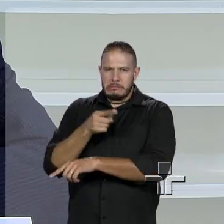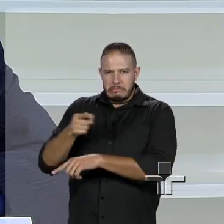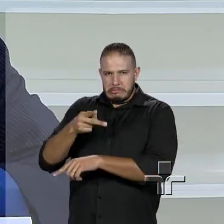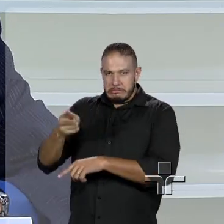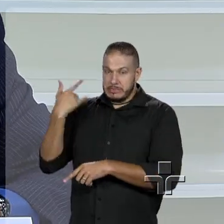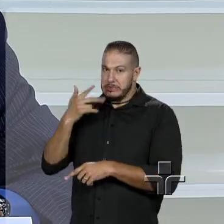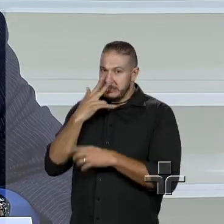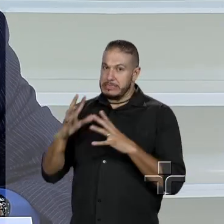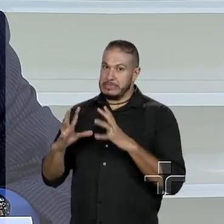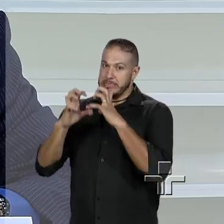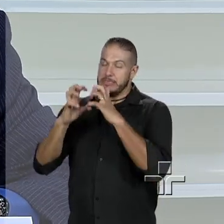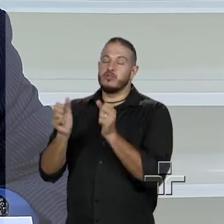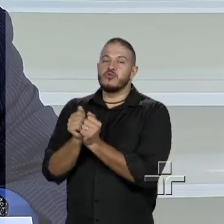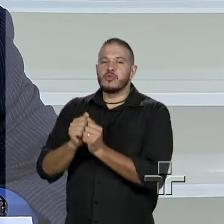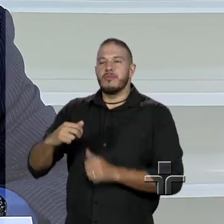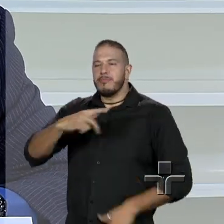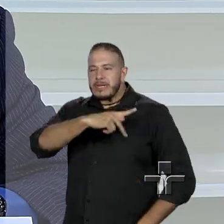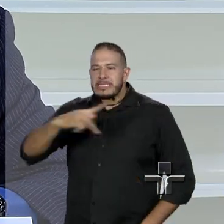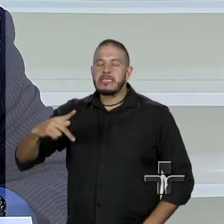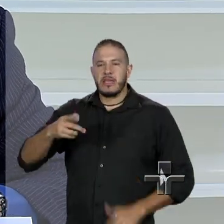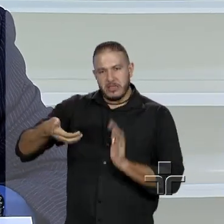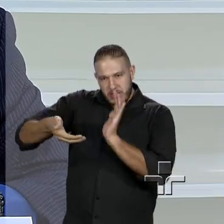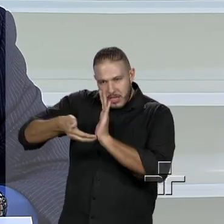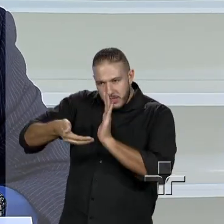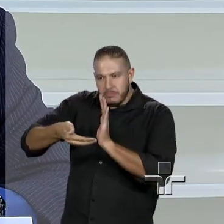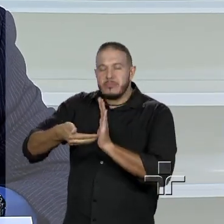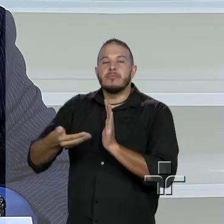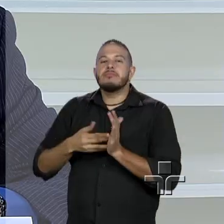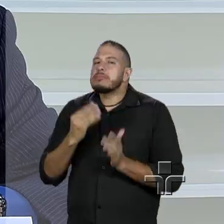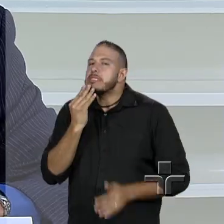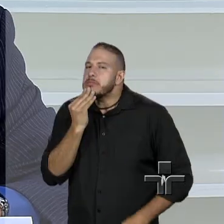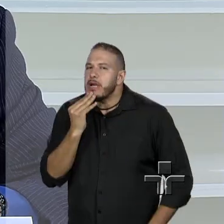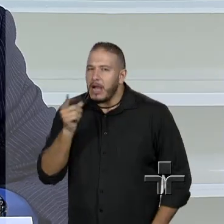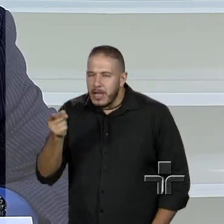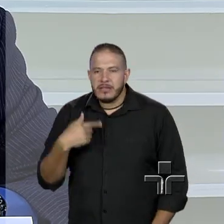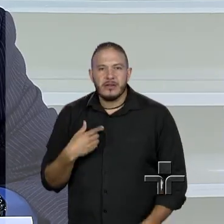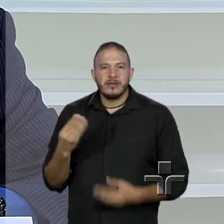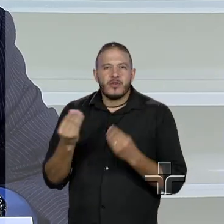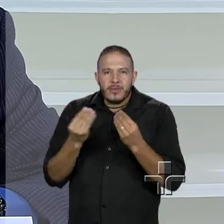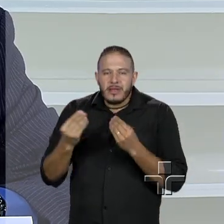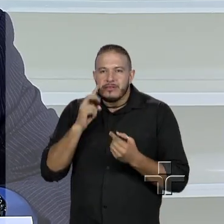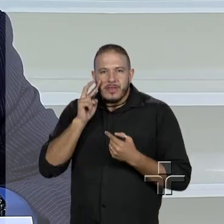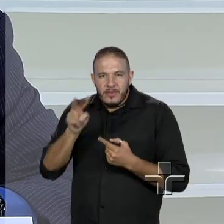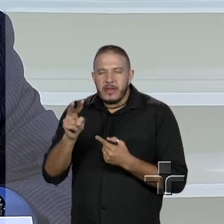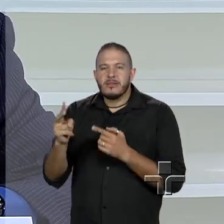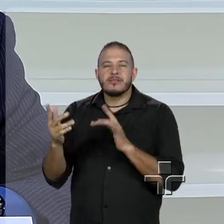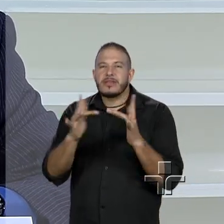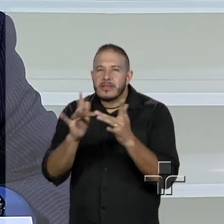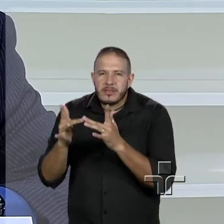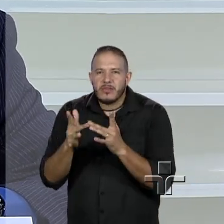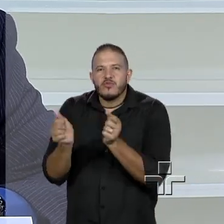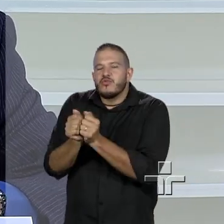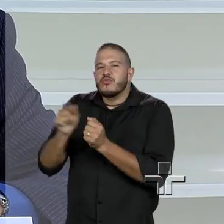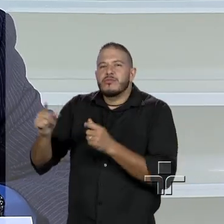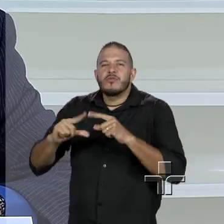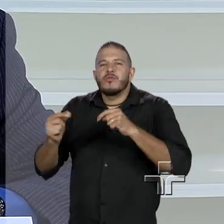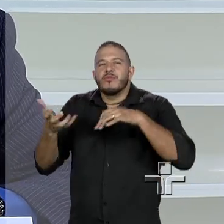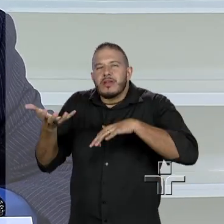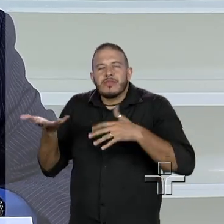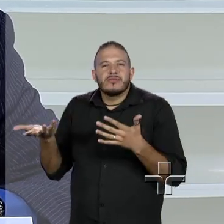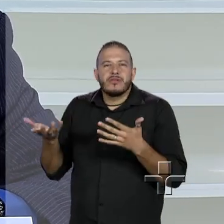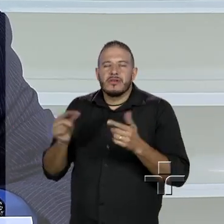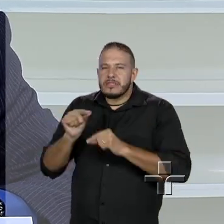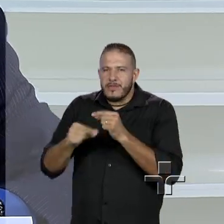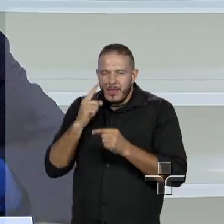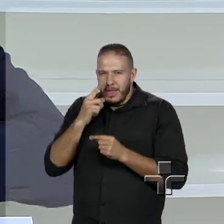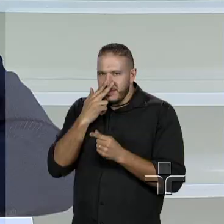com o presidente da Câmara. Collor e Dilma foram presidentes inábeis no relacionamento com o Congresso. Que semelhanças e diferenças o